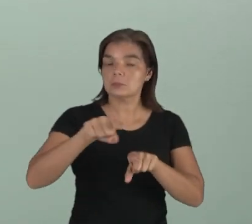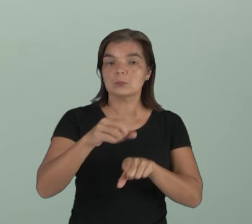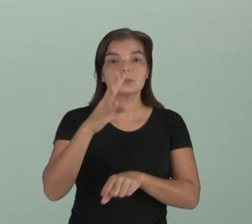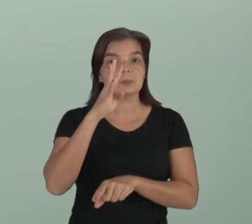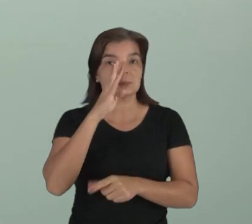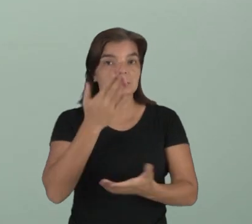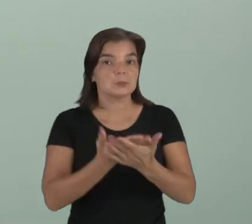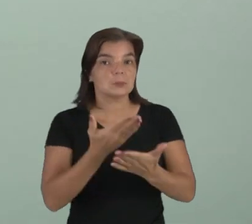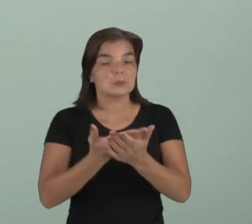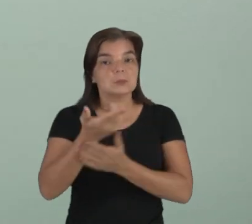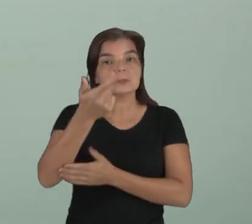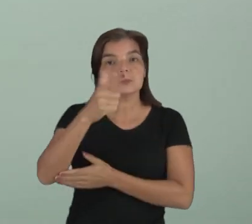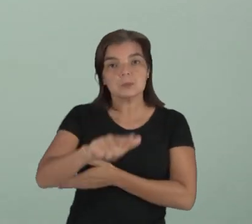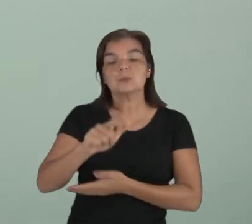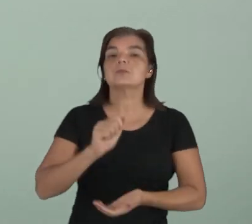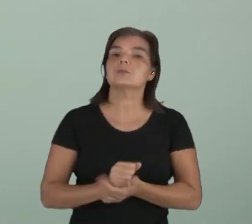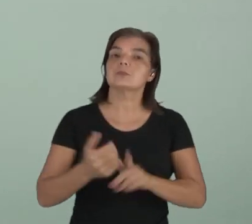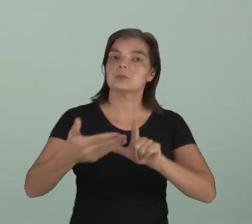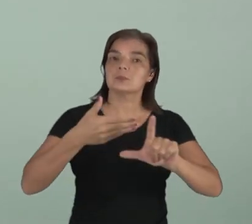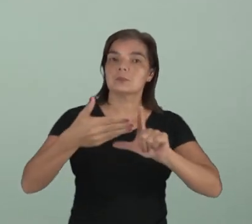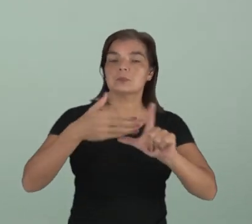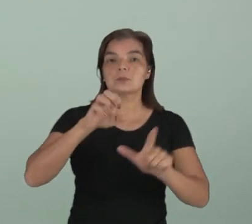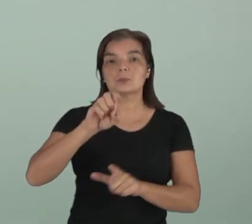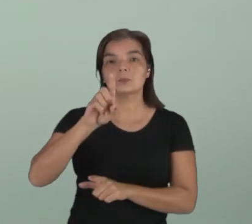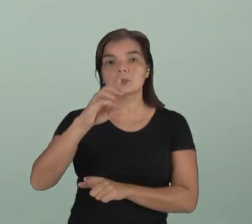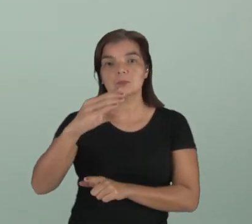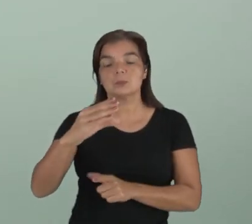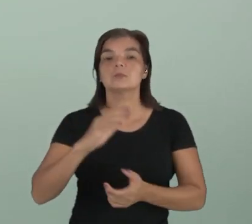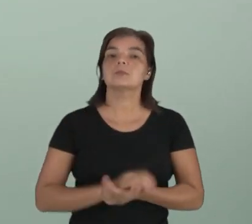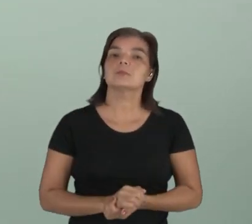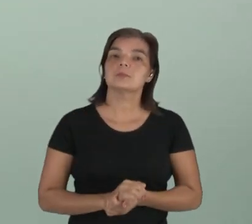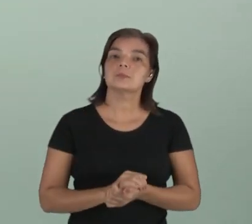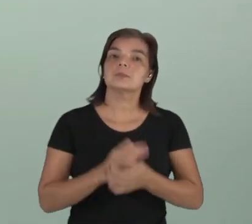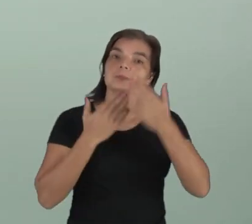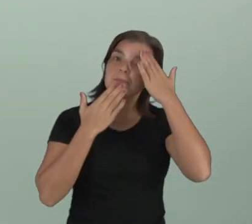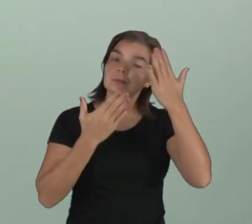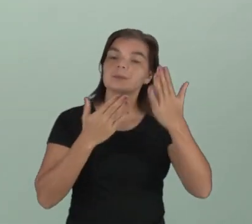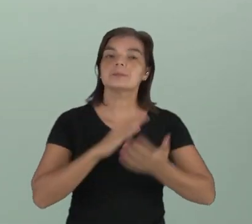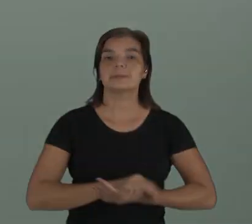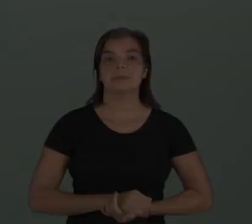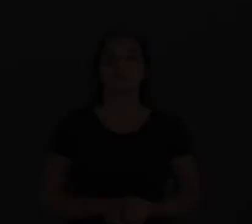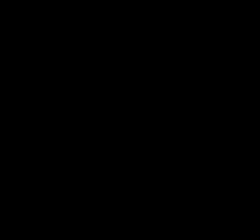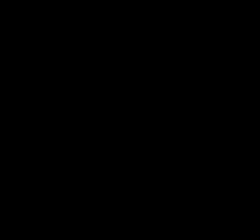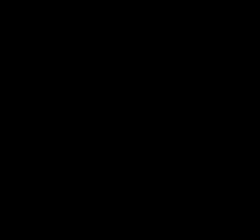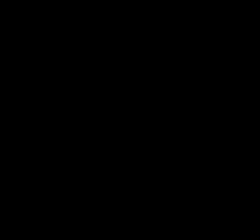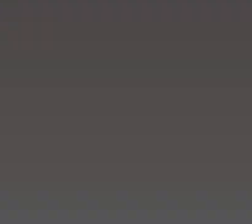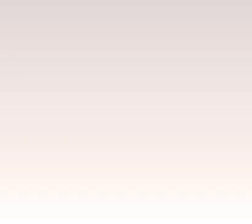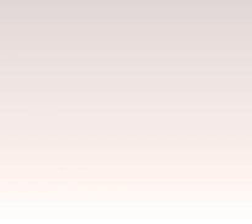assistam essa aula novamente. Acessem o portal Eduque Acre. Obrigada.